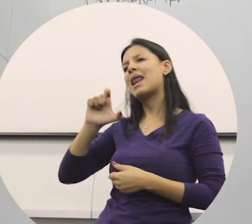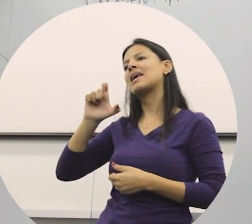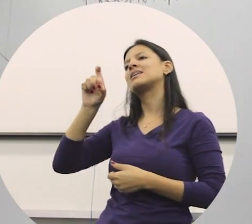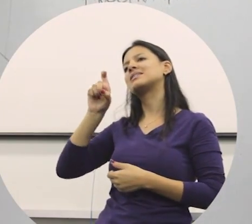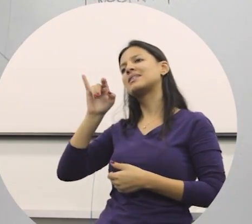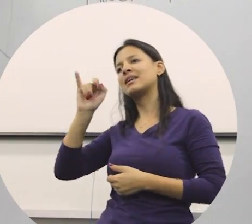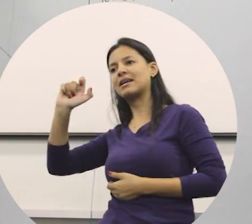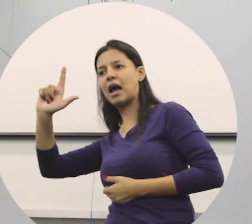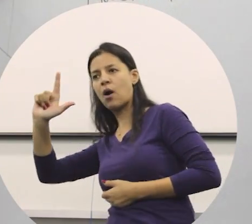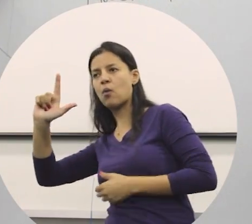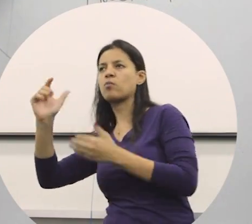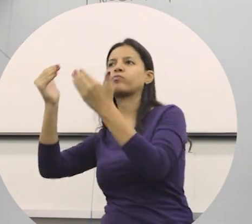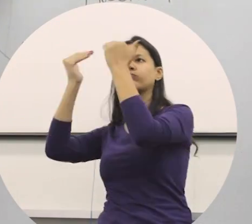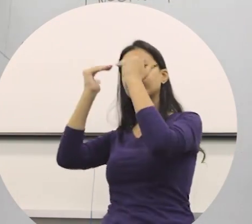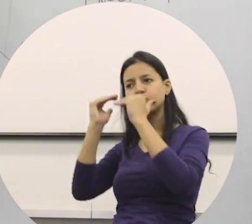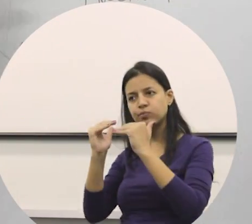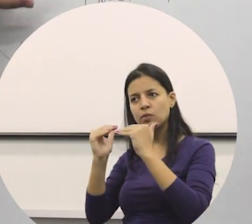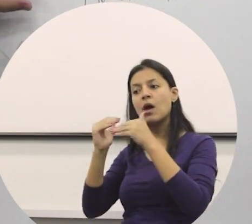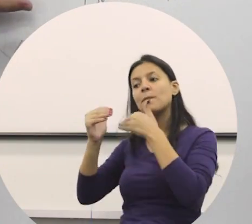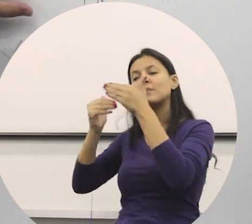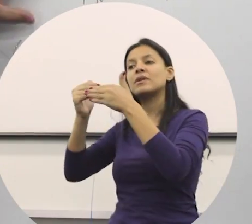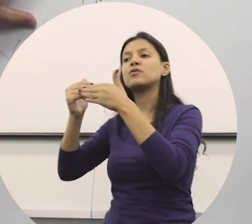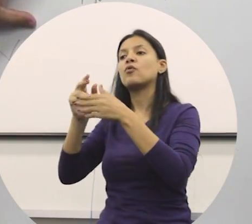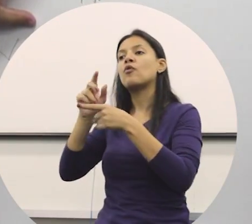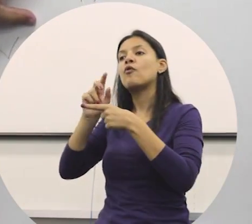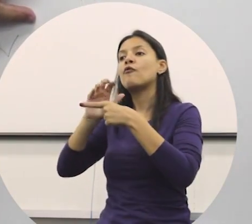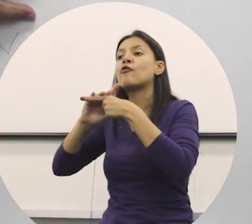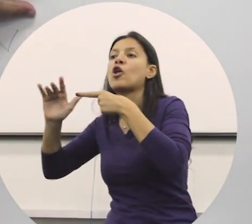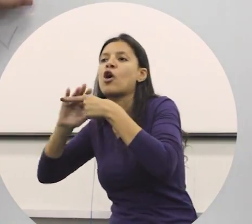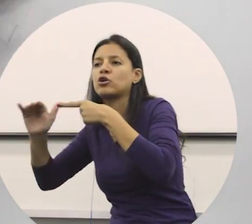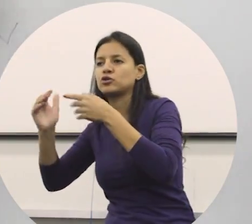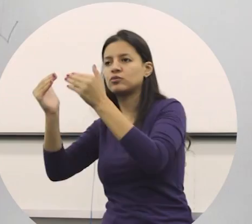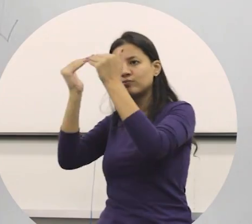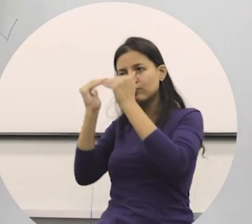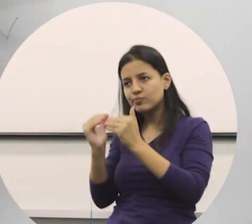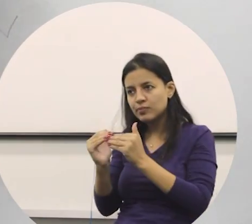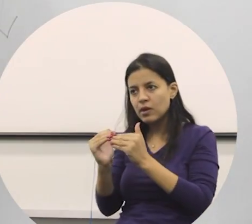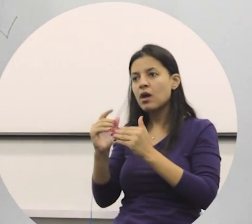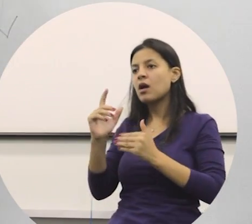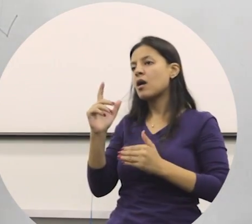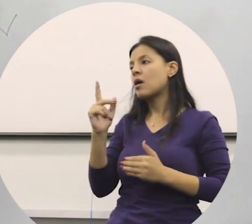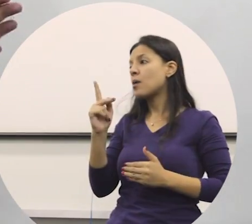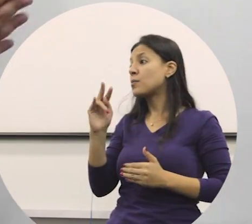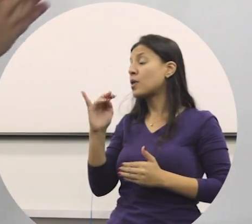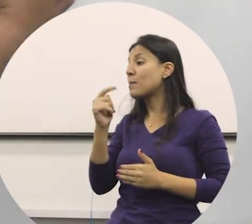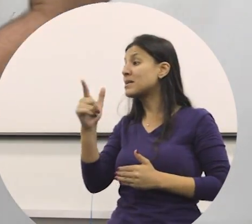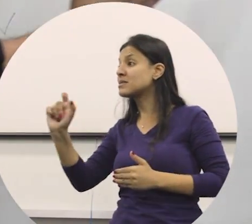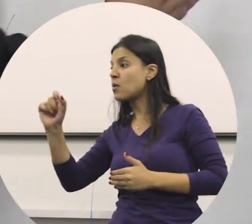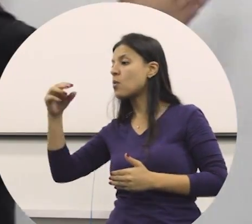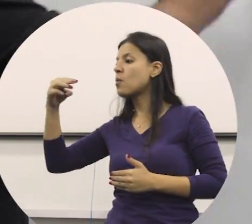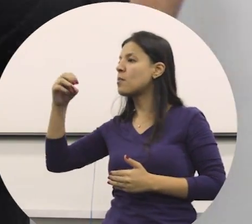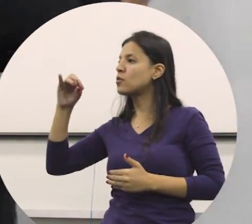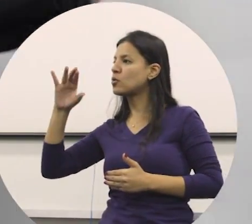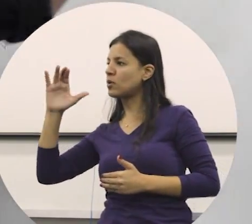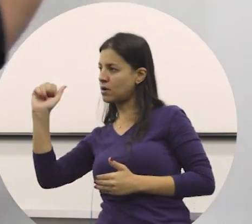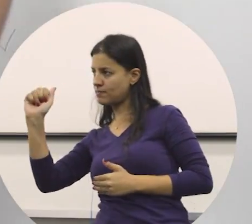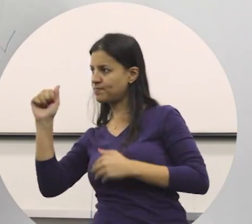lexical, processamento fonológico, processamento e a programação motora. Olha só, nós temos aqui um